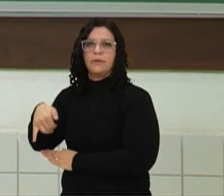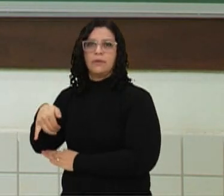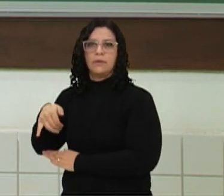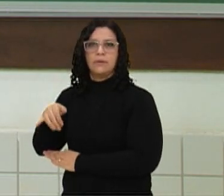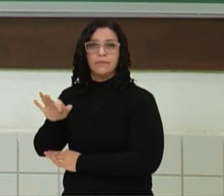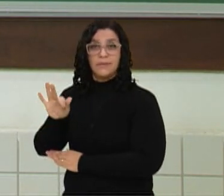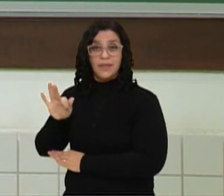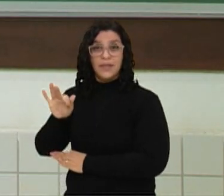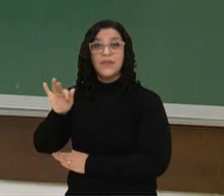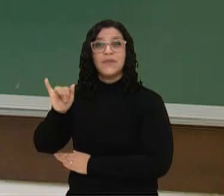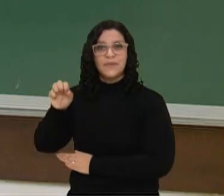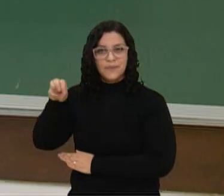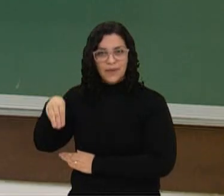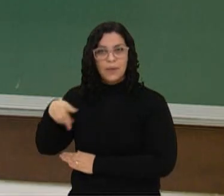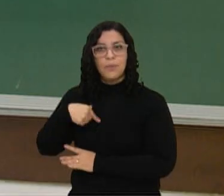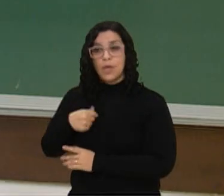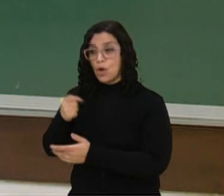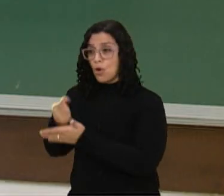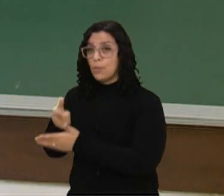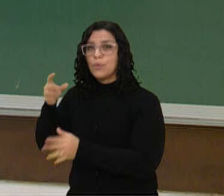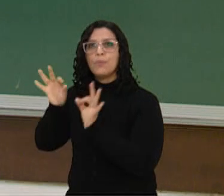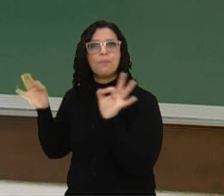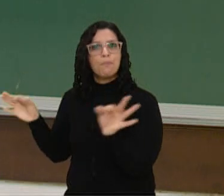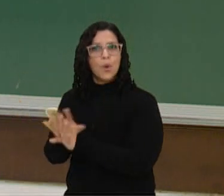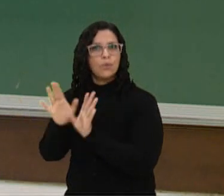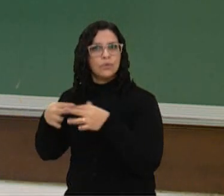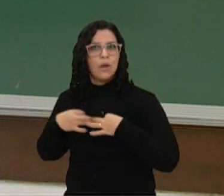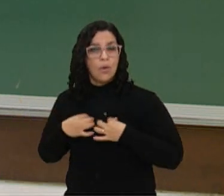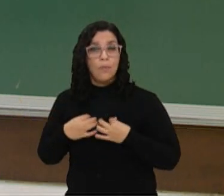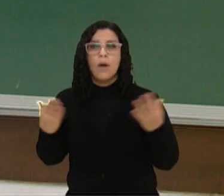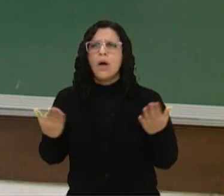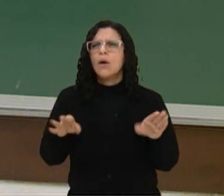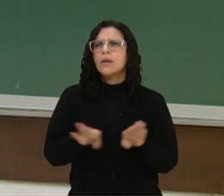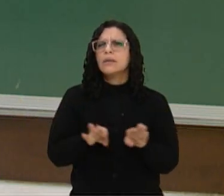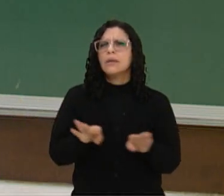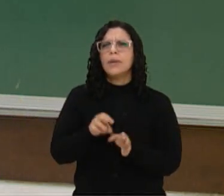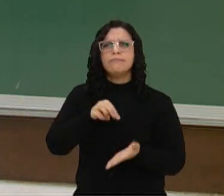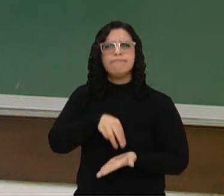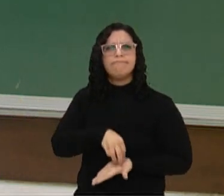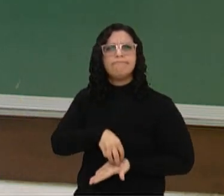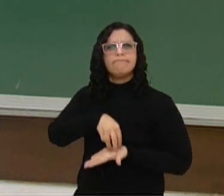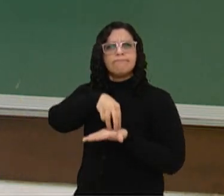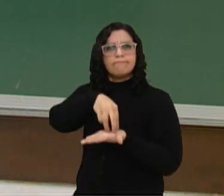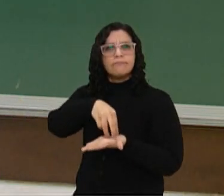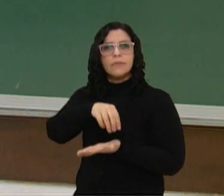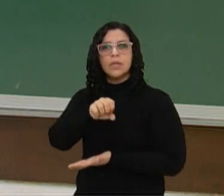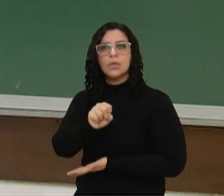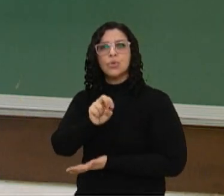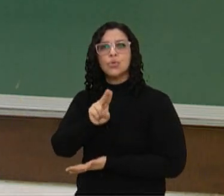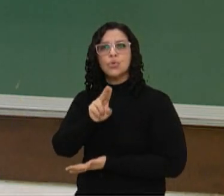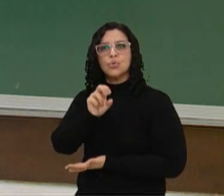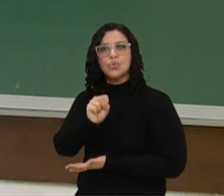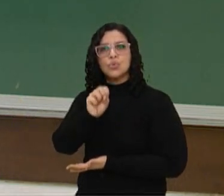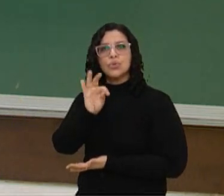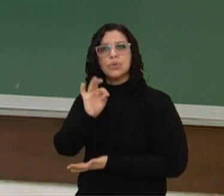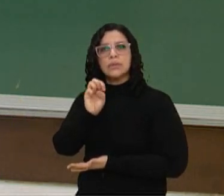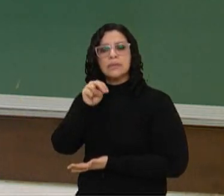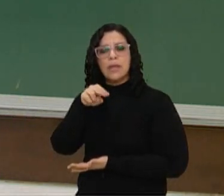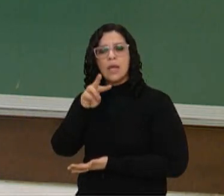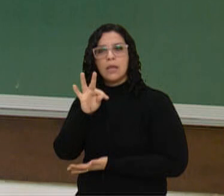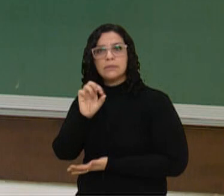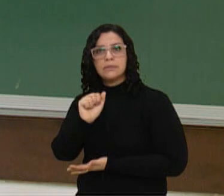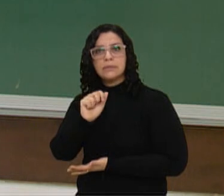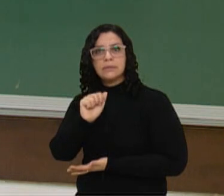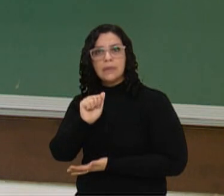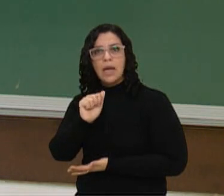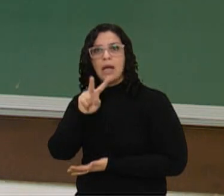tá? E o consumo sustentável, que é algo que a gente ouve falar muito, né, na nossa sociedade